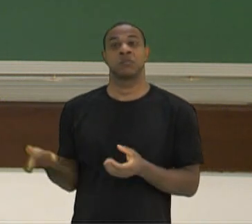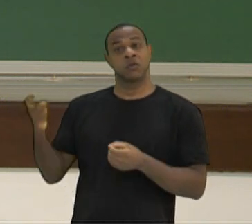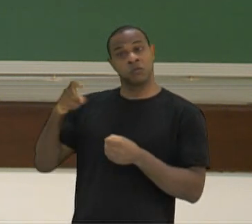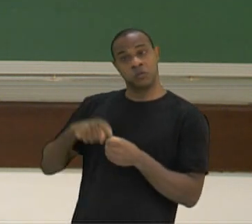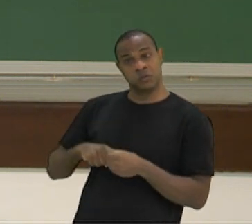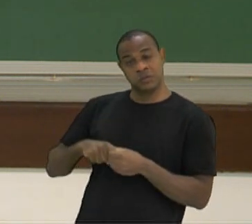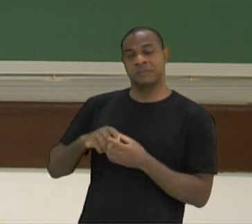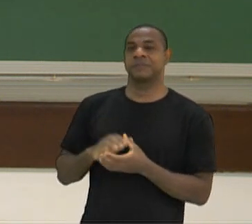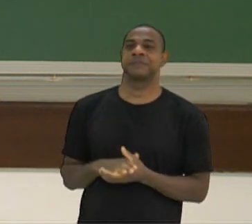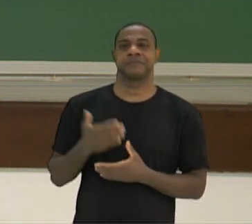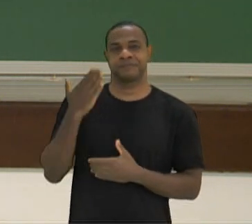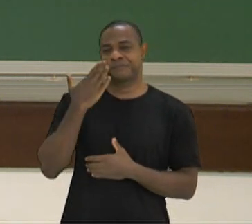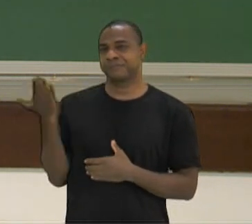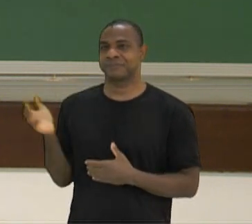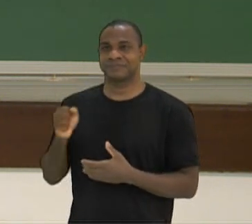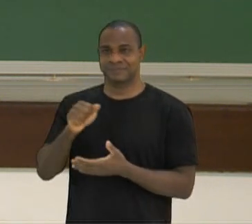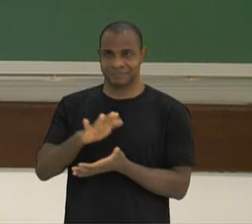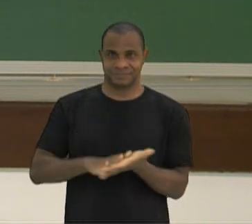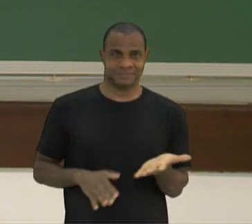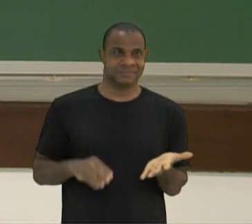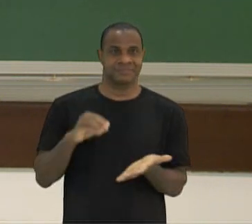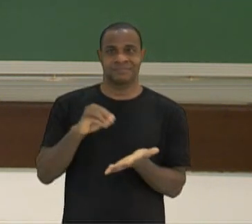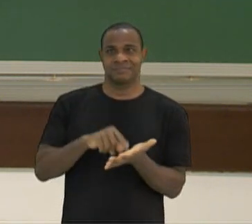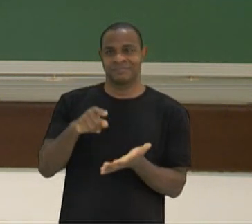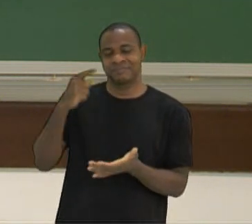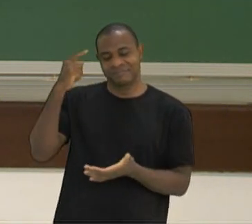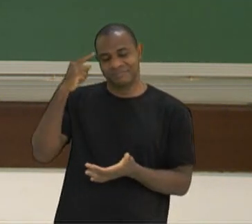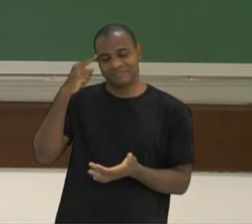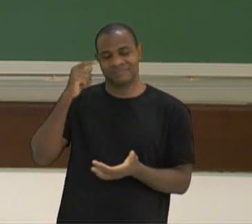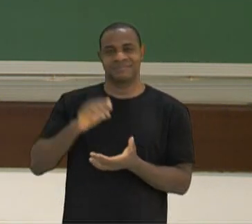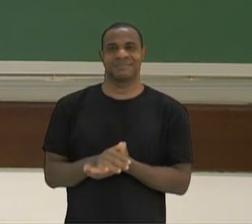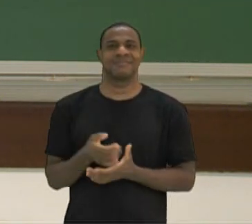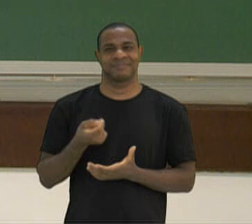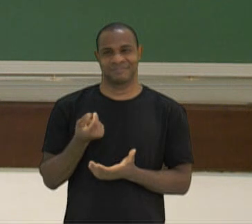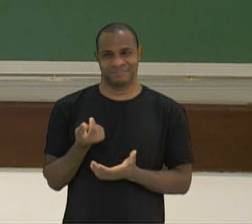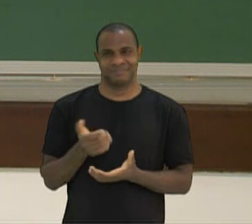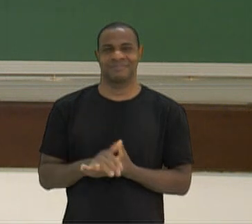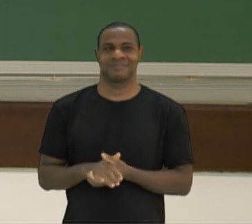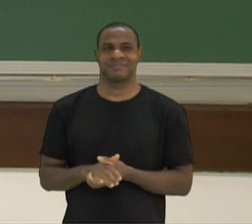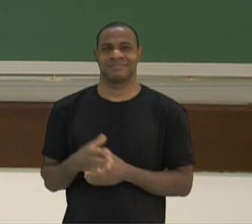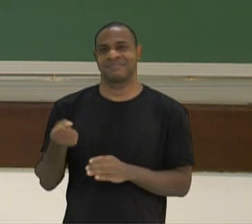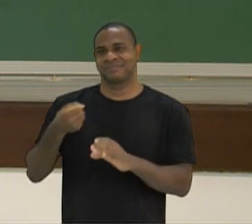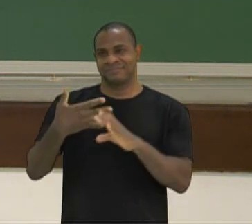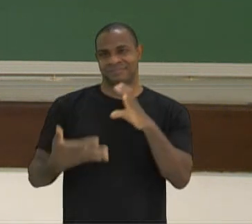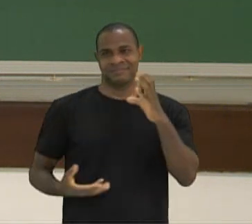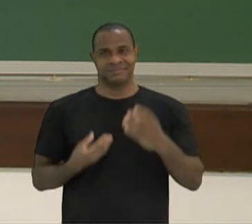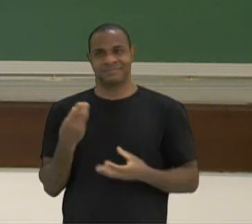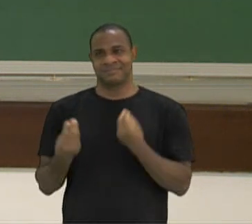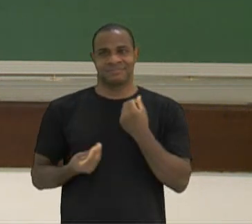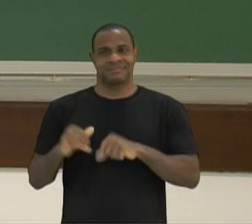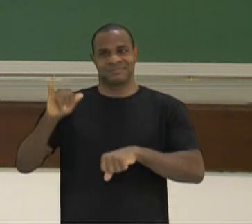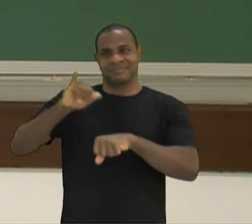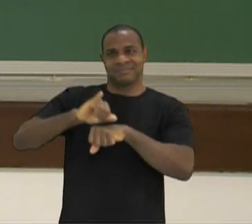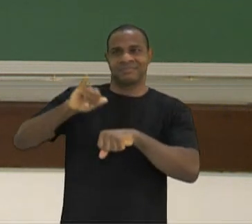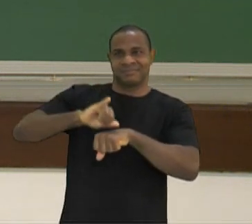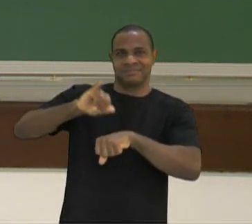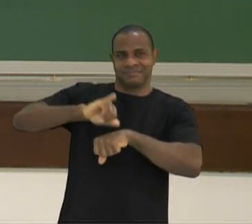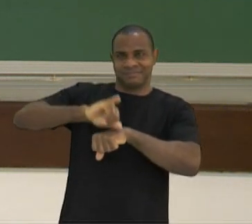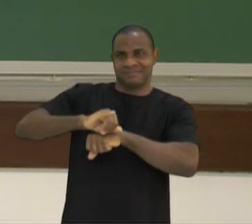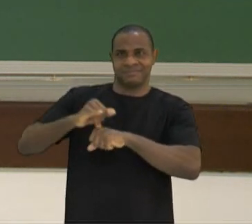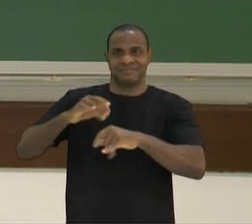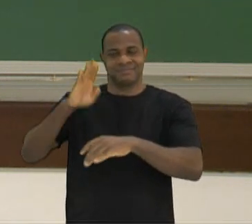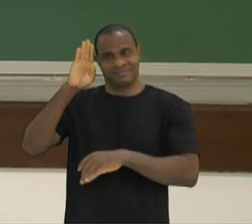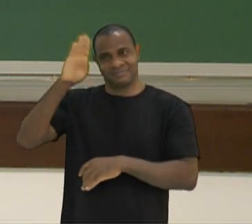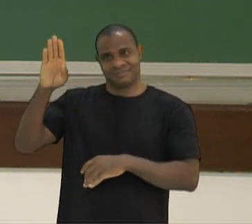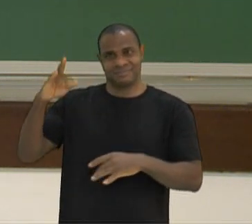Voltamos então ali com o exercício que ficou para vocês pensarem um pouquinho nessa característica ali dos principais centros urbanos e